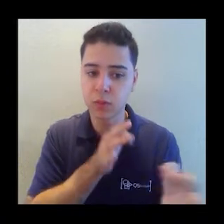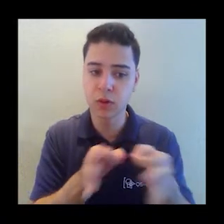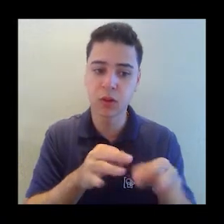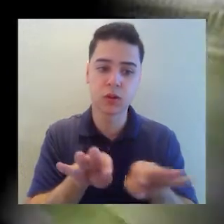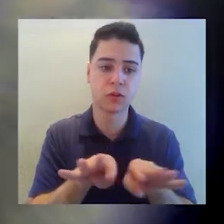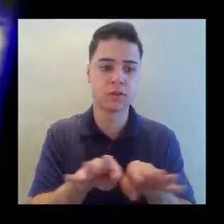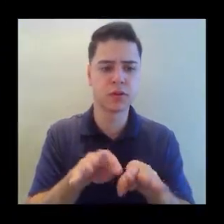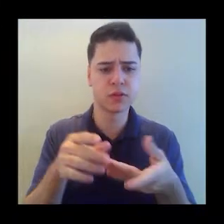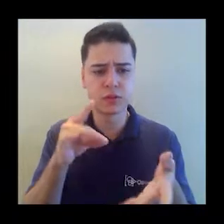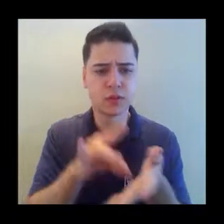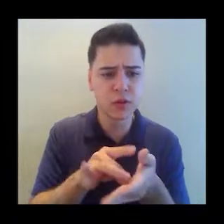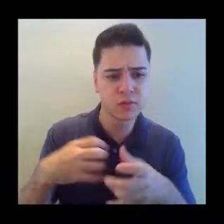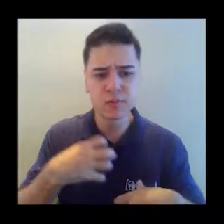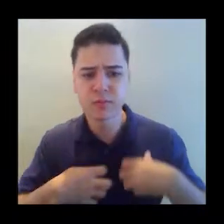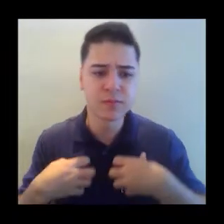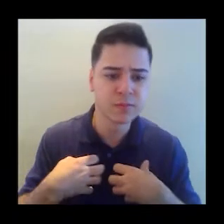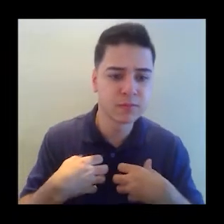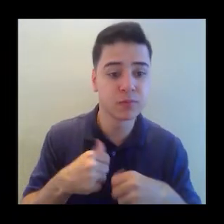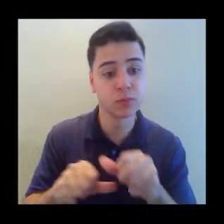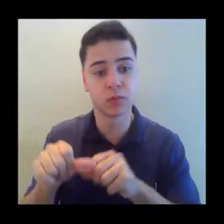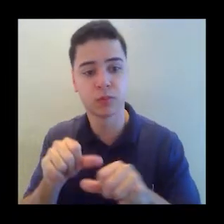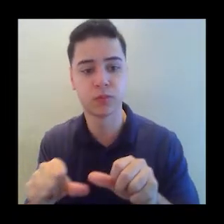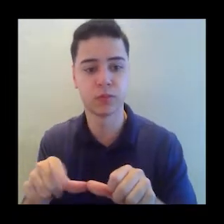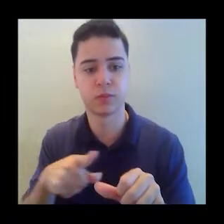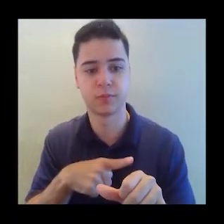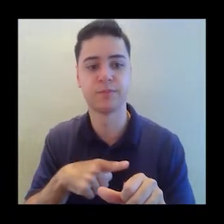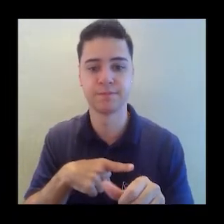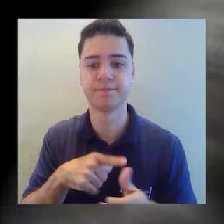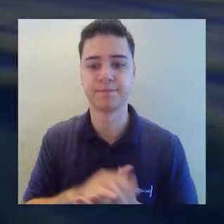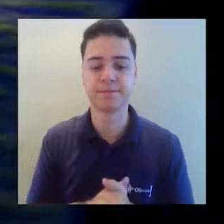esse movimento serve também para incomodar e para provocar mudanças.